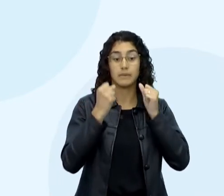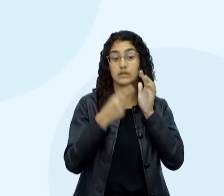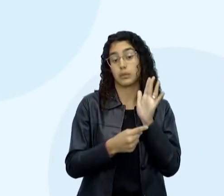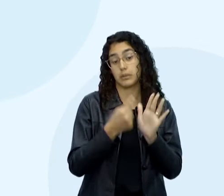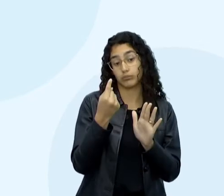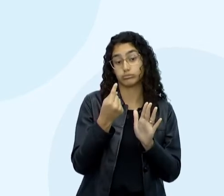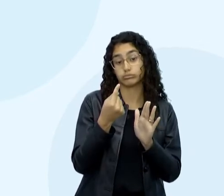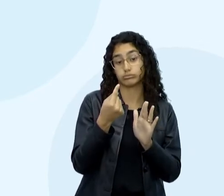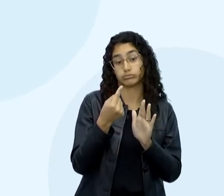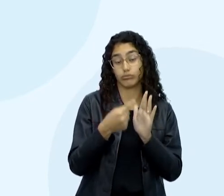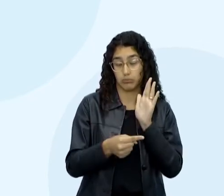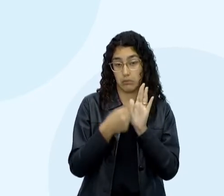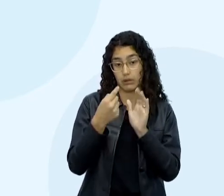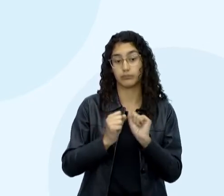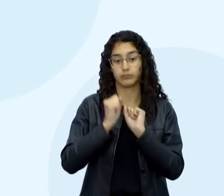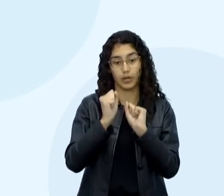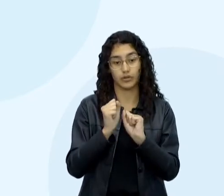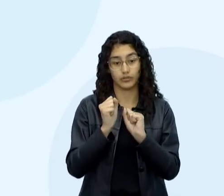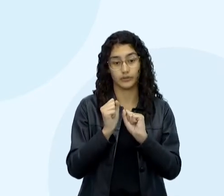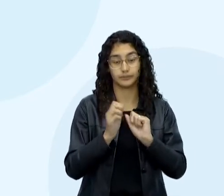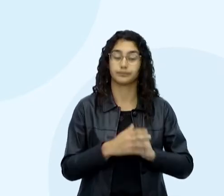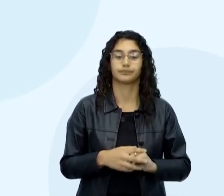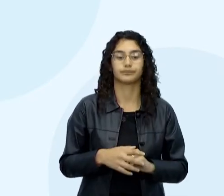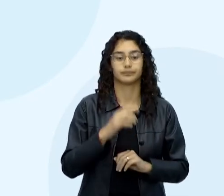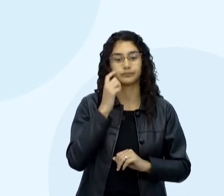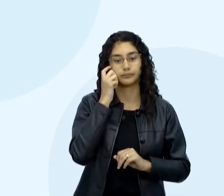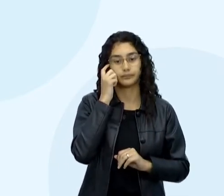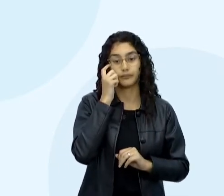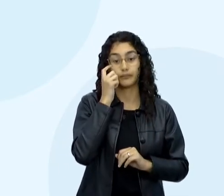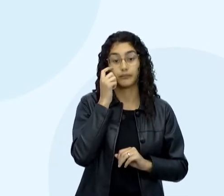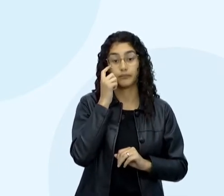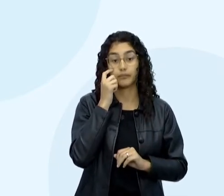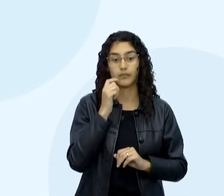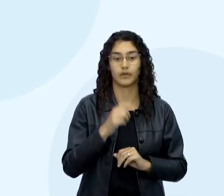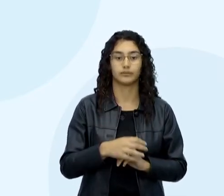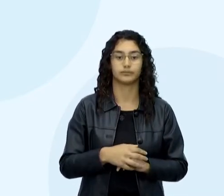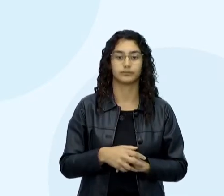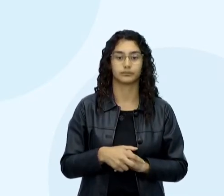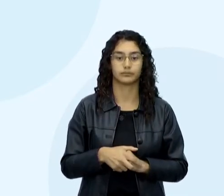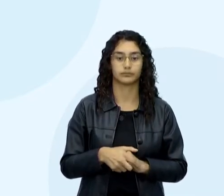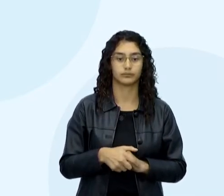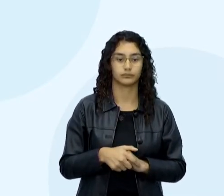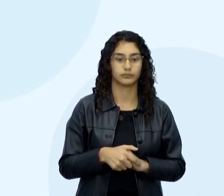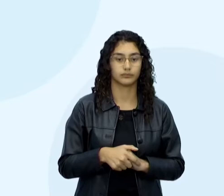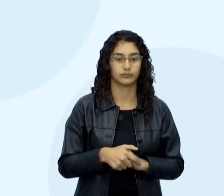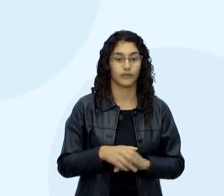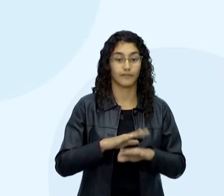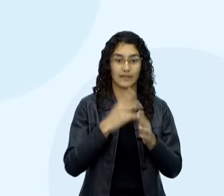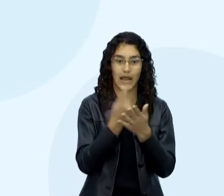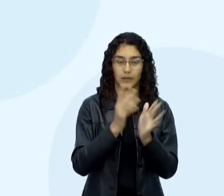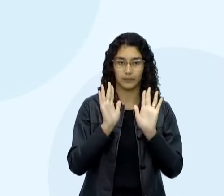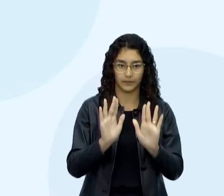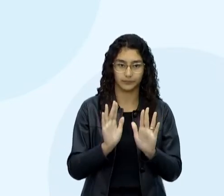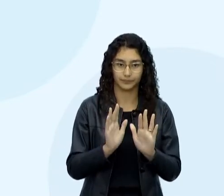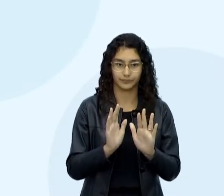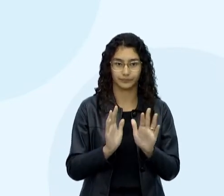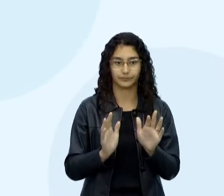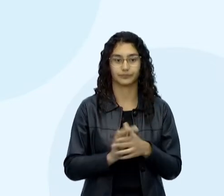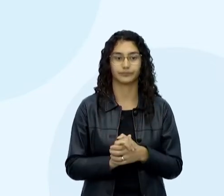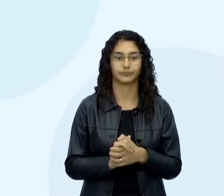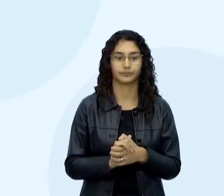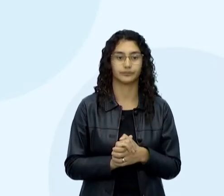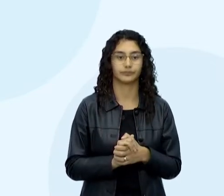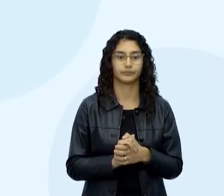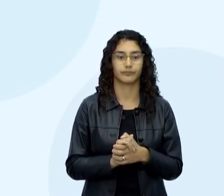primeiro. Primeiro sorrisinho, então? Deixa eu ver aqui. Sorrisinho. Acho aqui. Ótimo discutir Opa, esse... Opa, peraí. Eu fiz errado aqui. Vamos lá, então. Vou